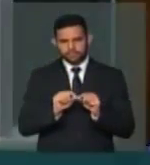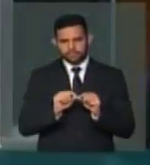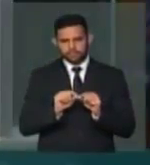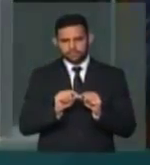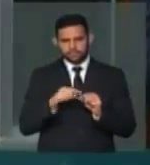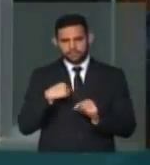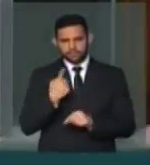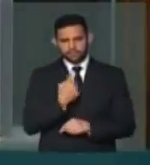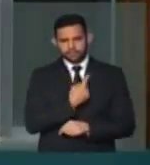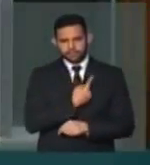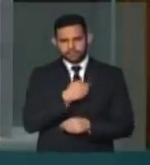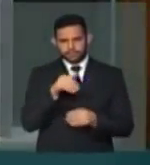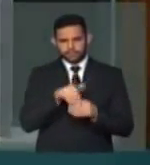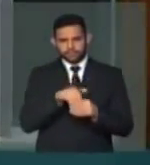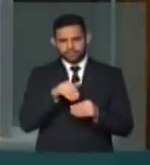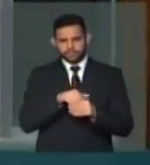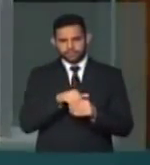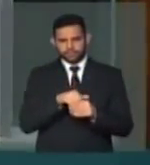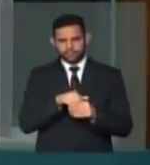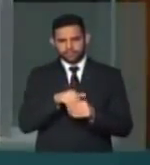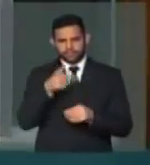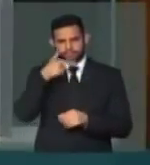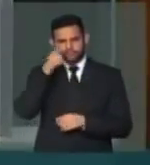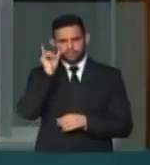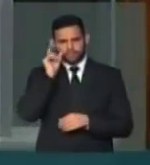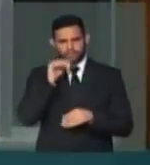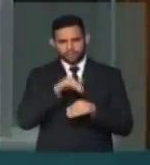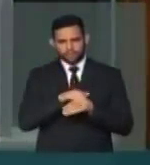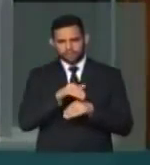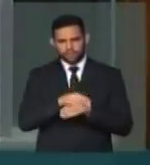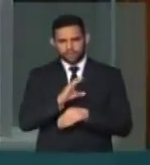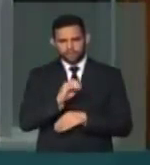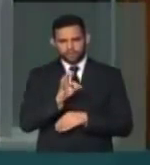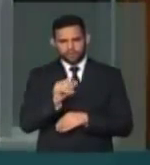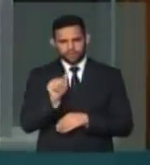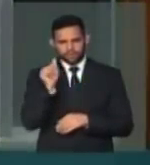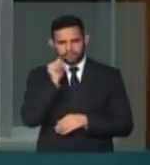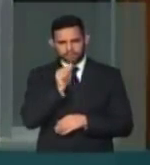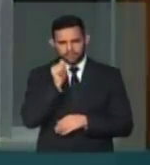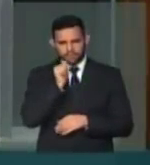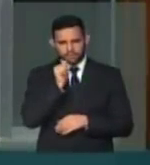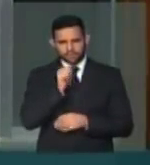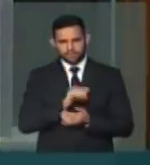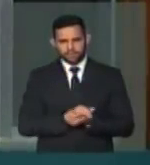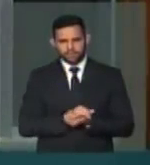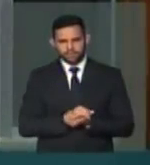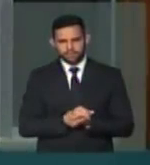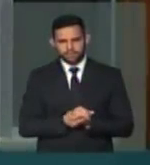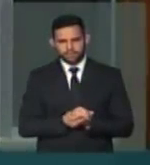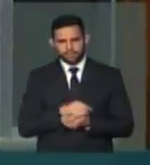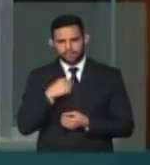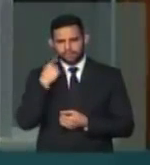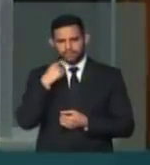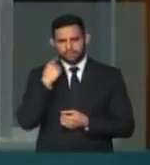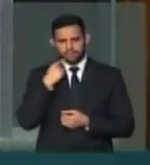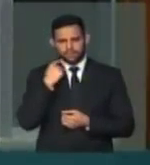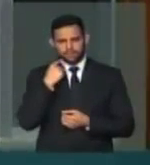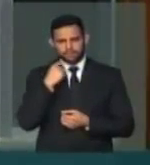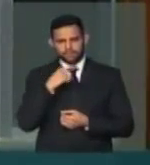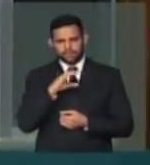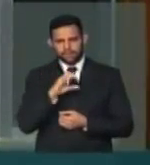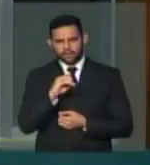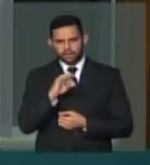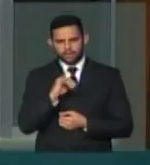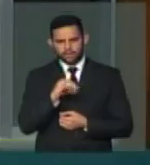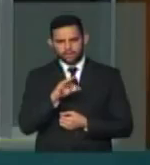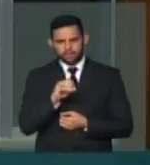sobre a nossa votação no dia de ontem, a questão da cota das mulheres. O deputado